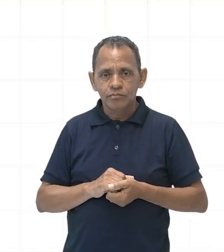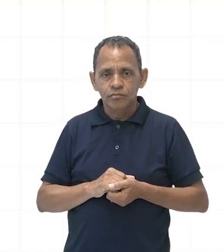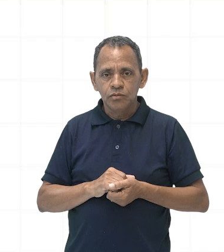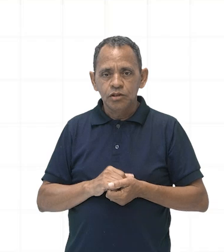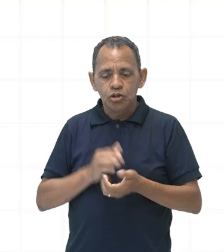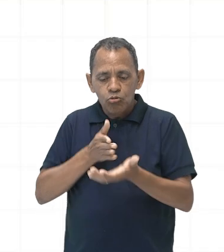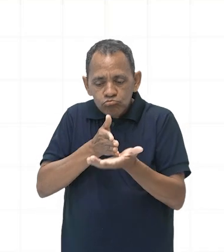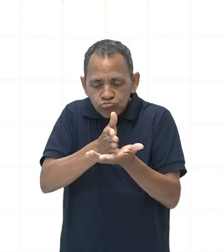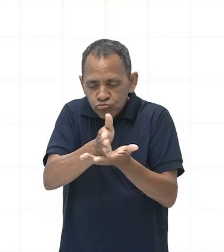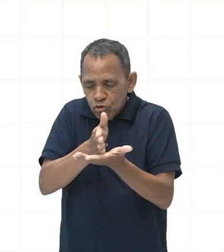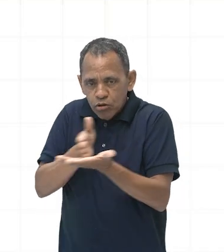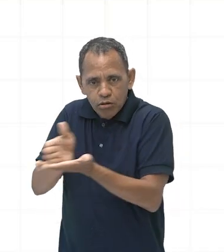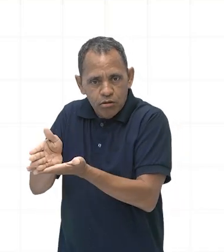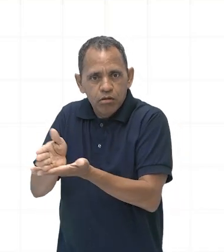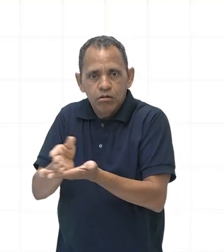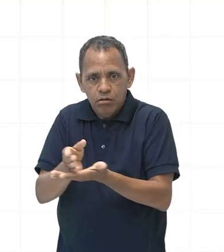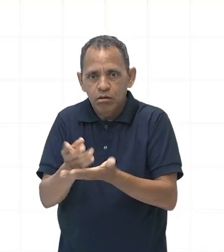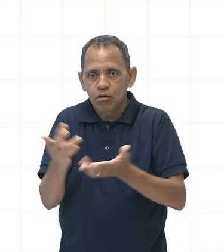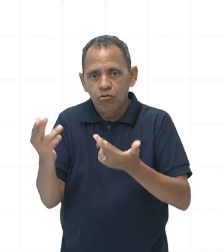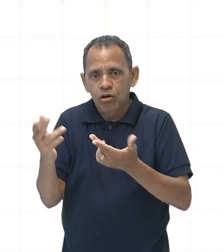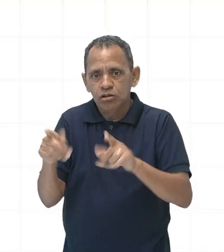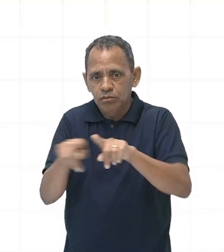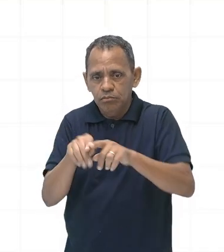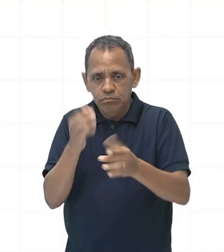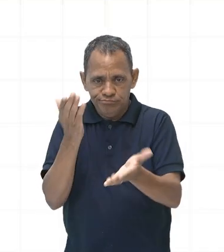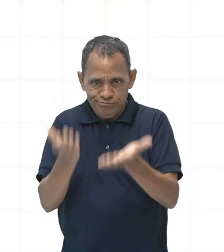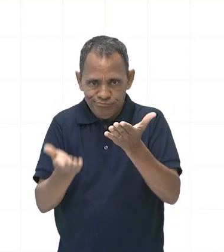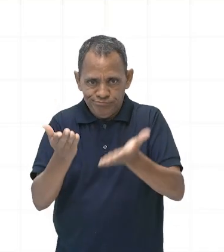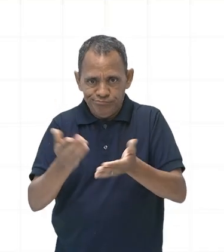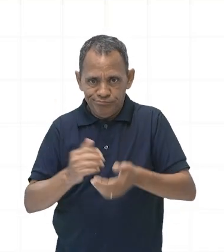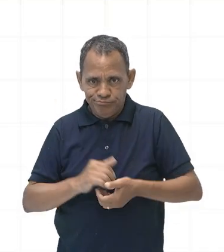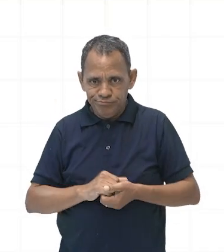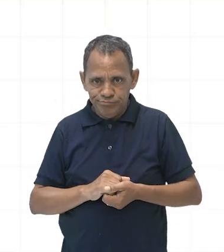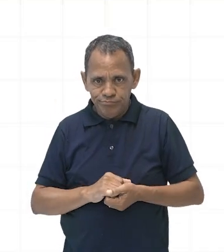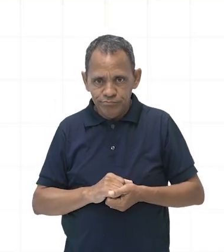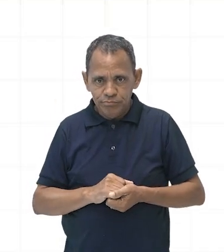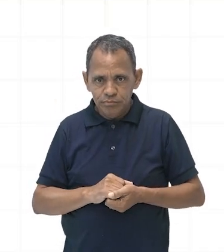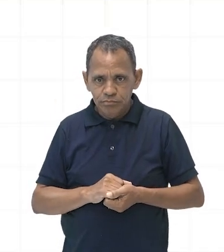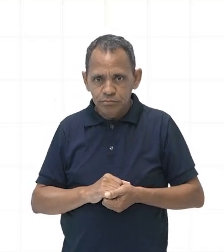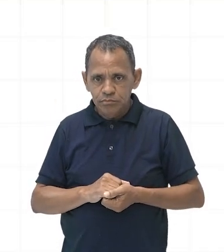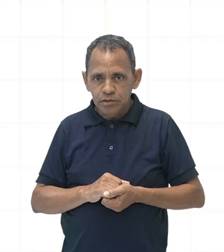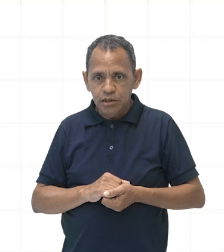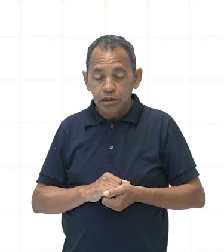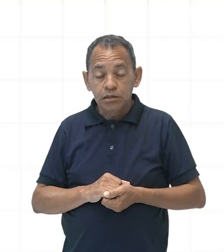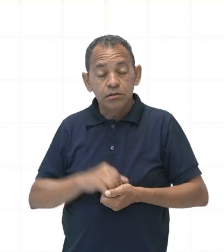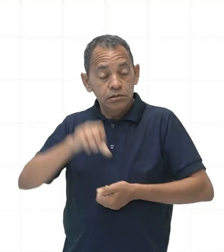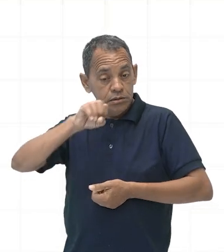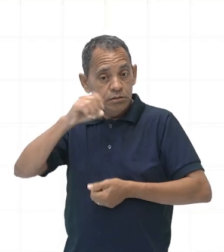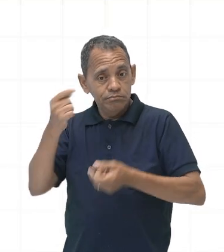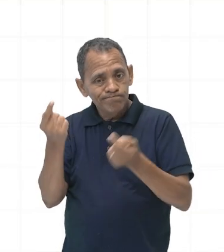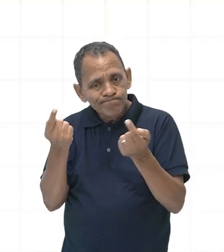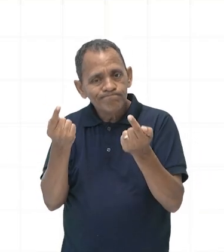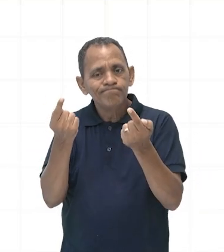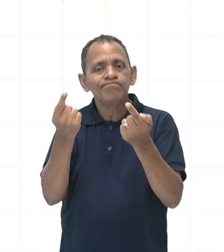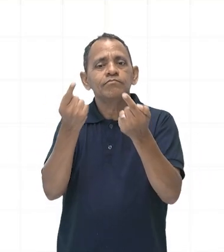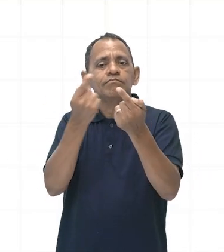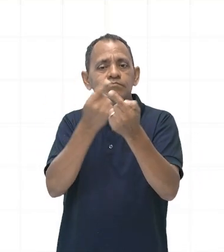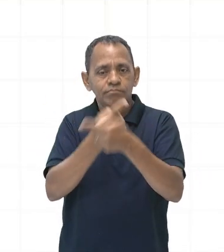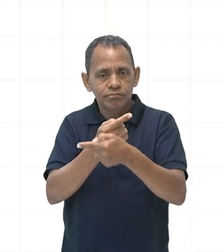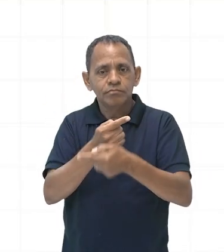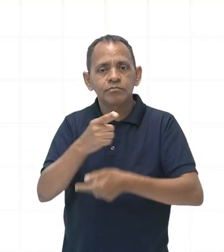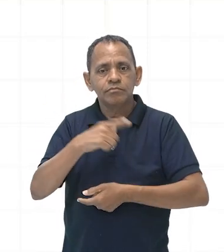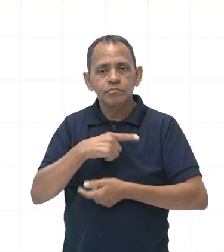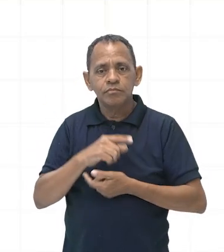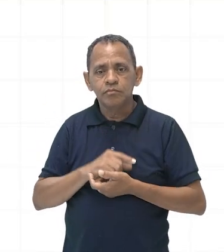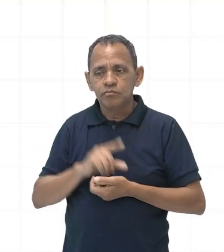grandezas, elas são diretamente proporcionais, né? Porque se eu pensar o contrário, também vai dar certo, né? Se eu tiver